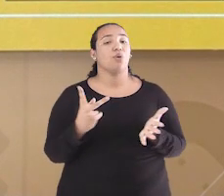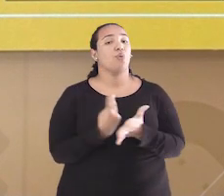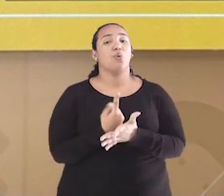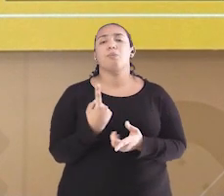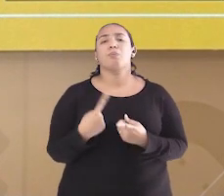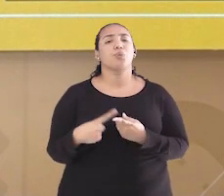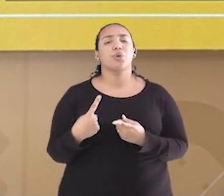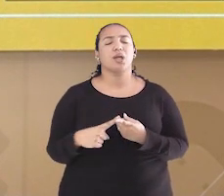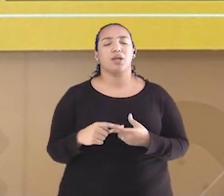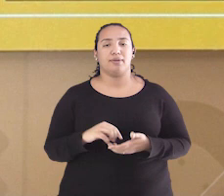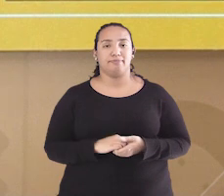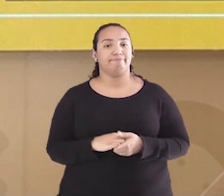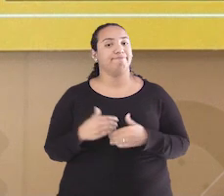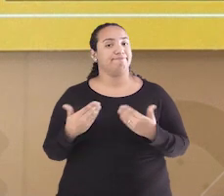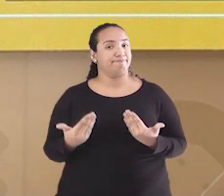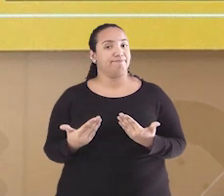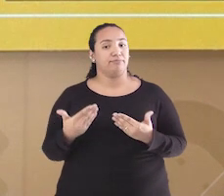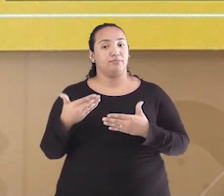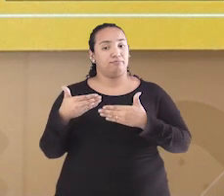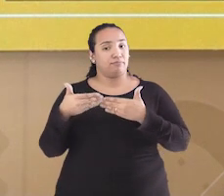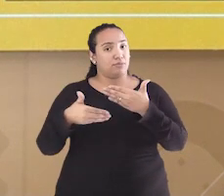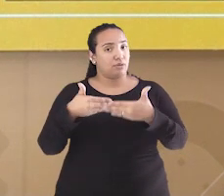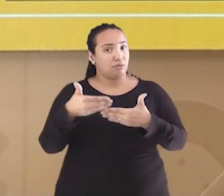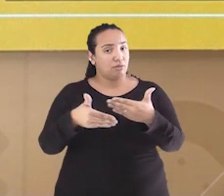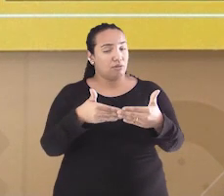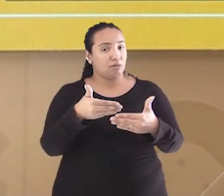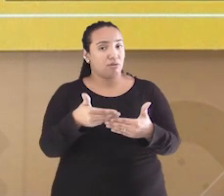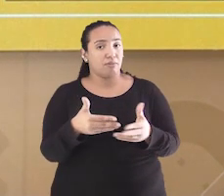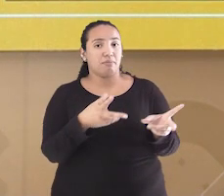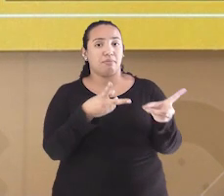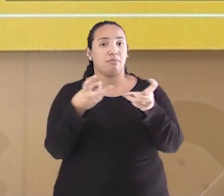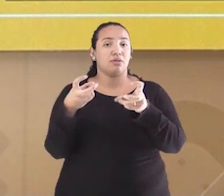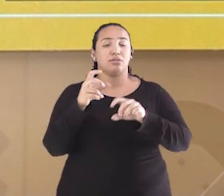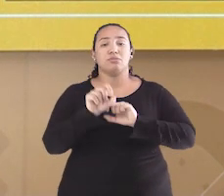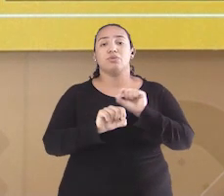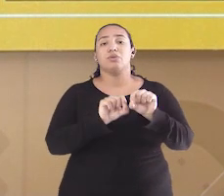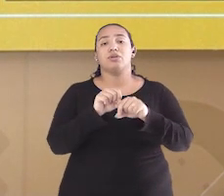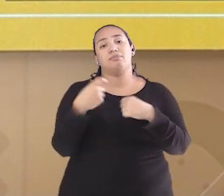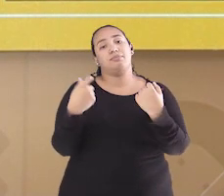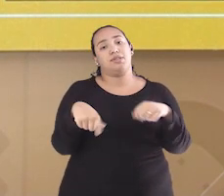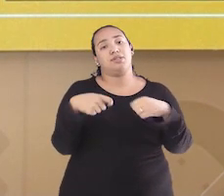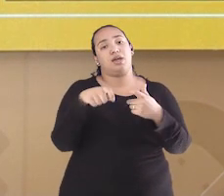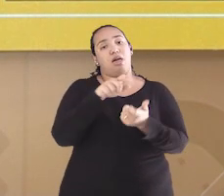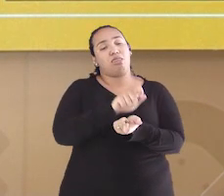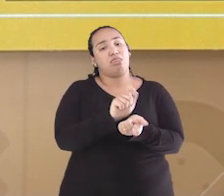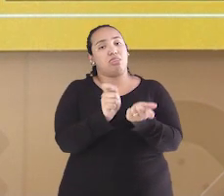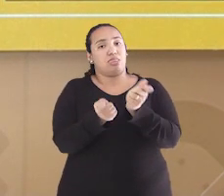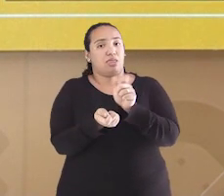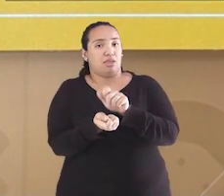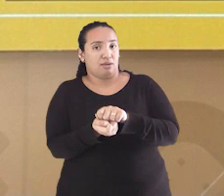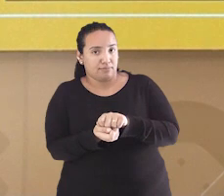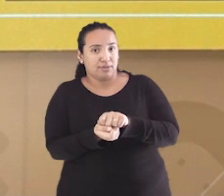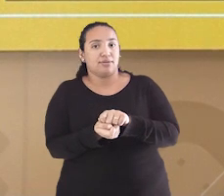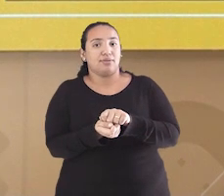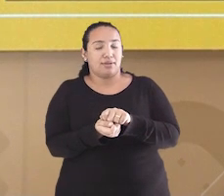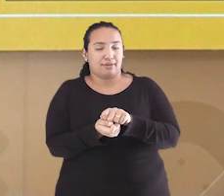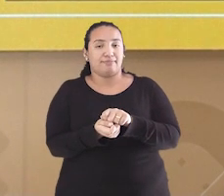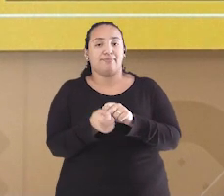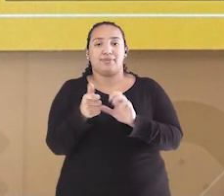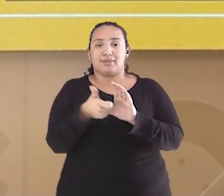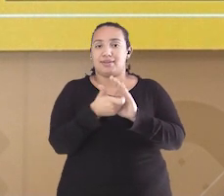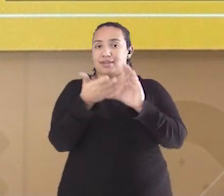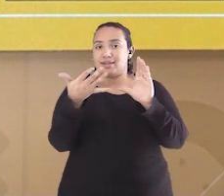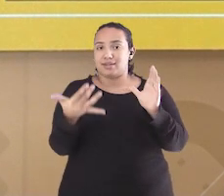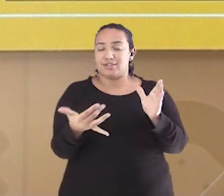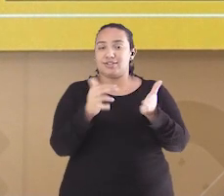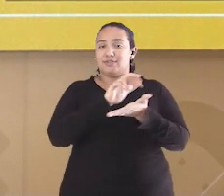isso ocorre porque, ao decorrer das situações, foi necessário realizar adequações quanto a diversos